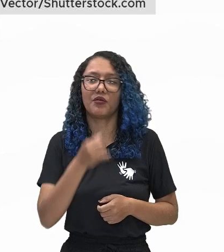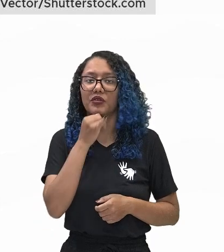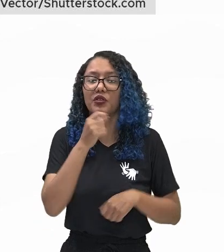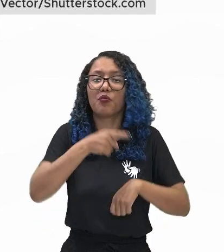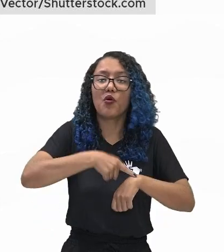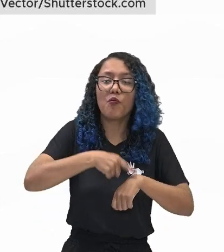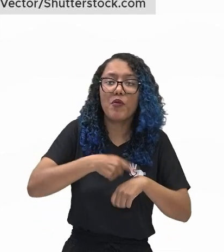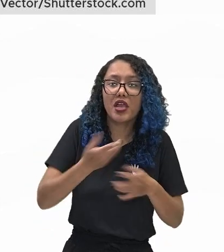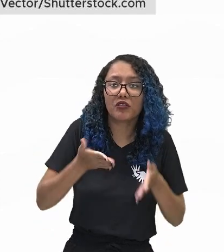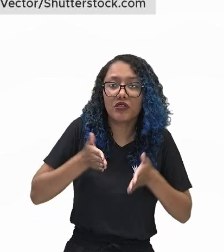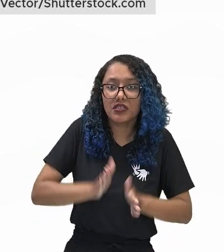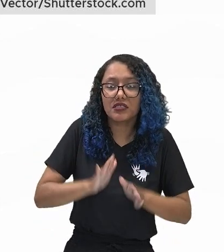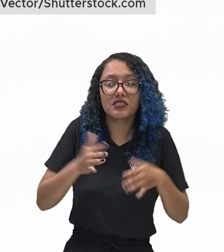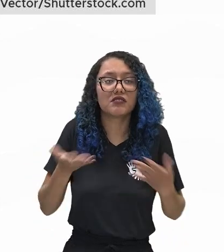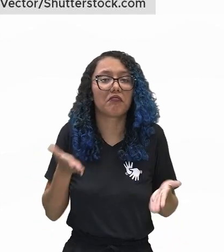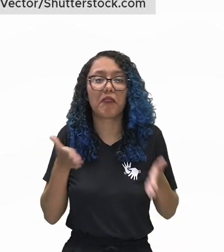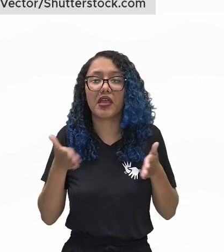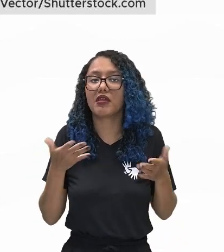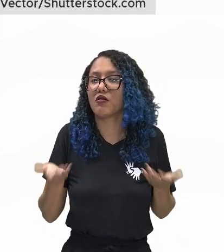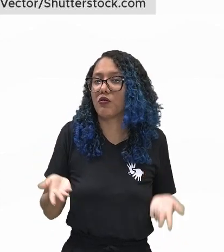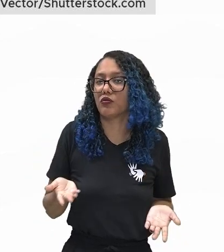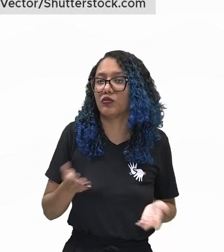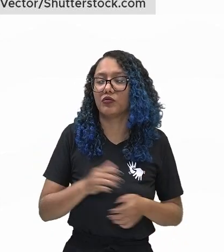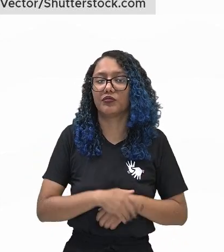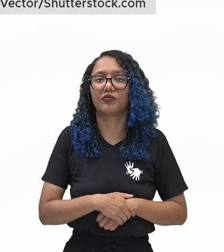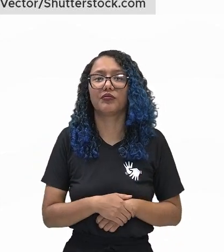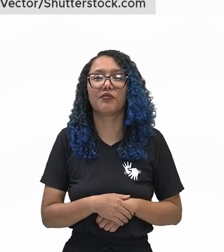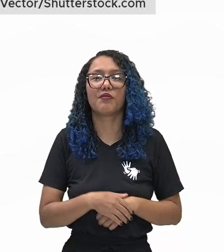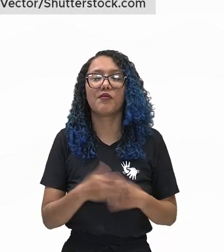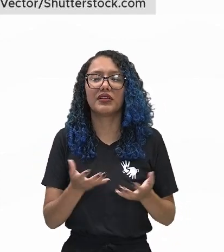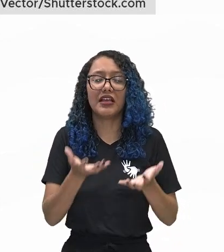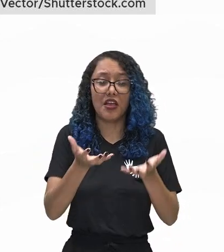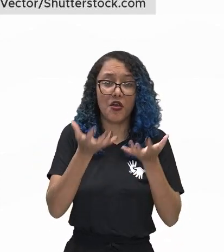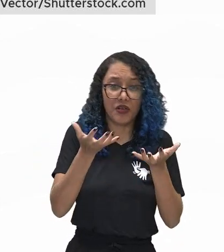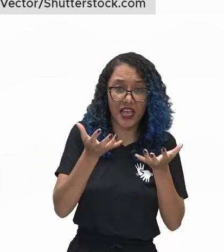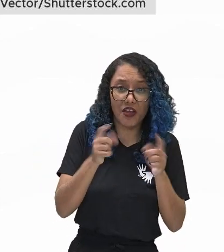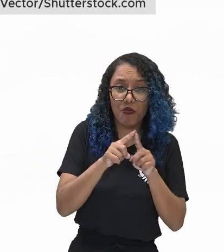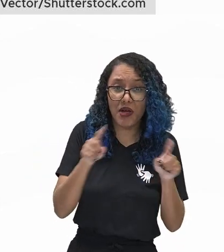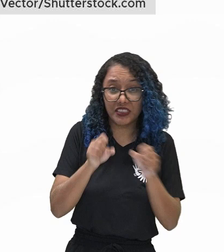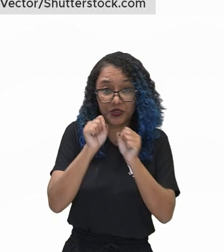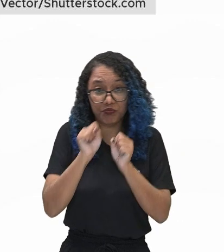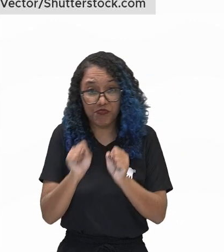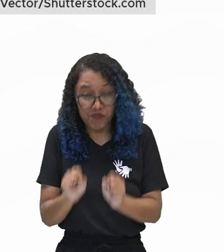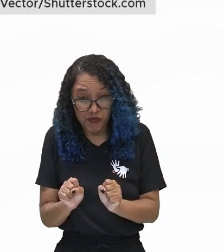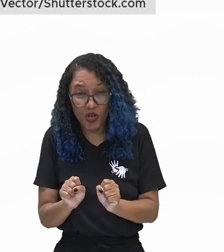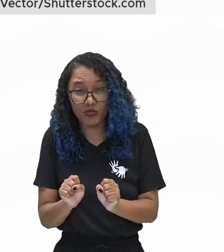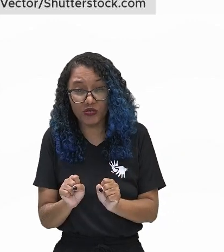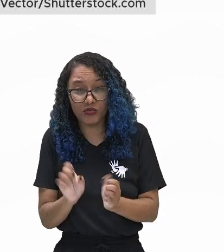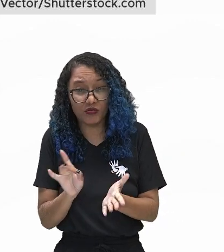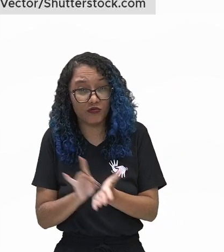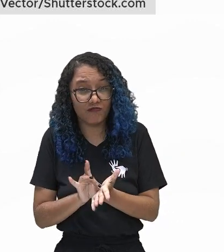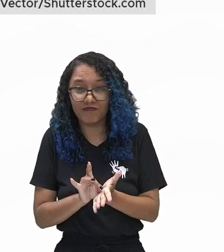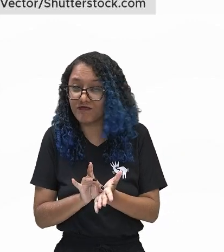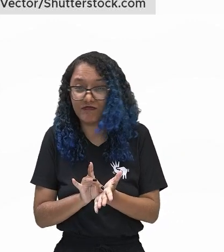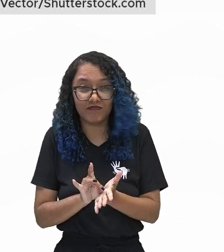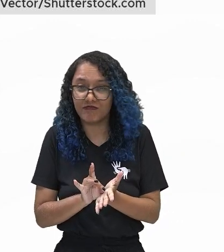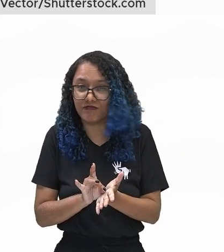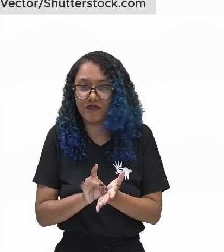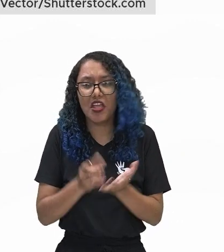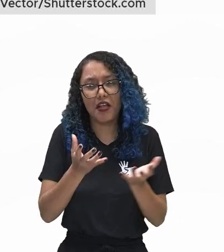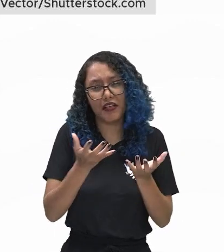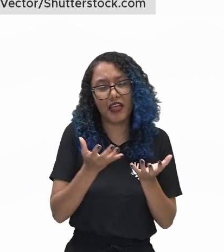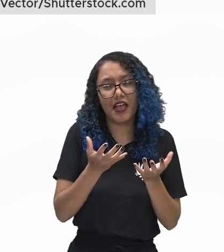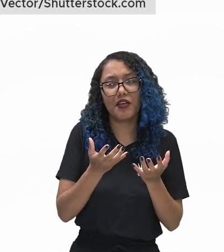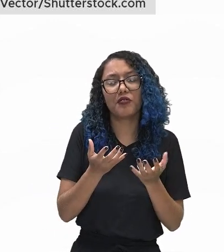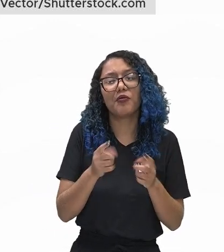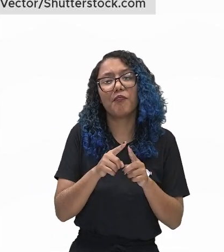né? Porque o querer não se identifica com o poder, então eu tenho que agir o quê? Todos os dias superando